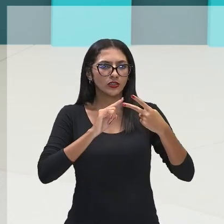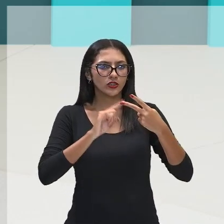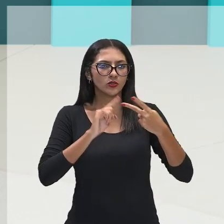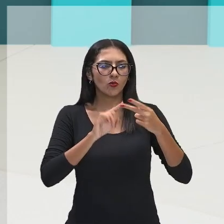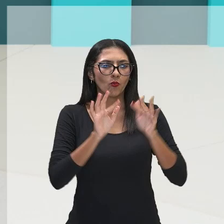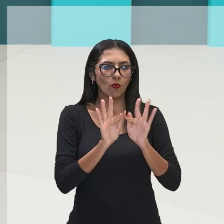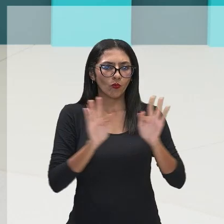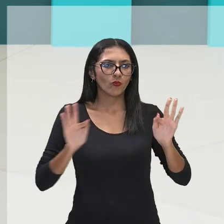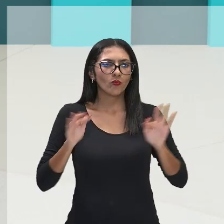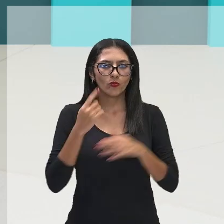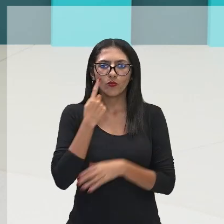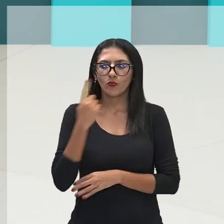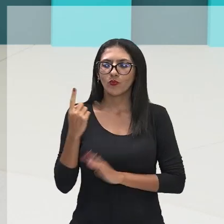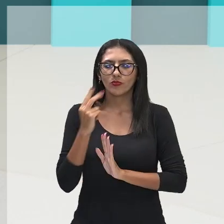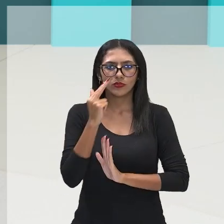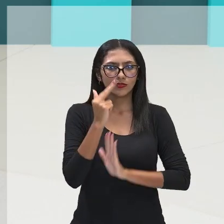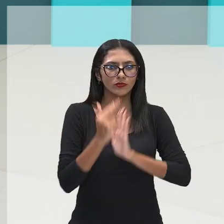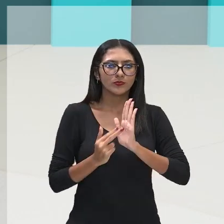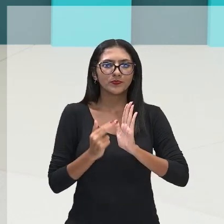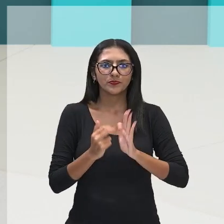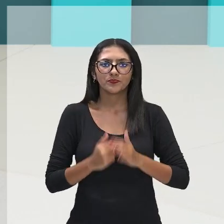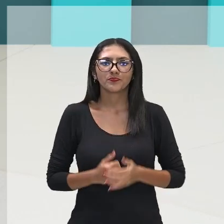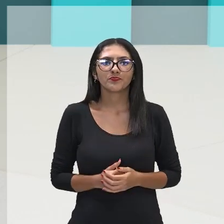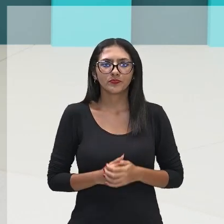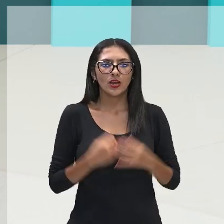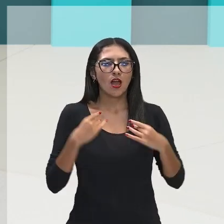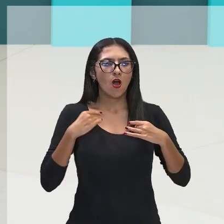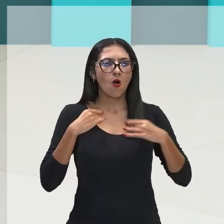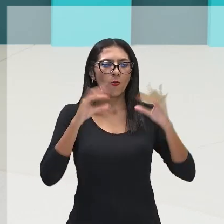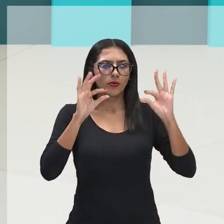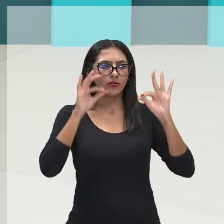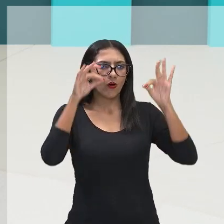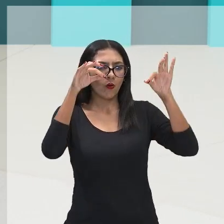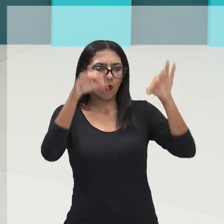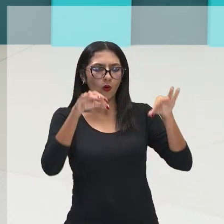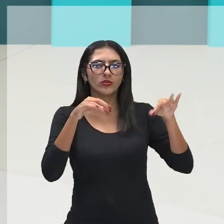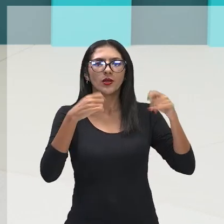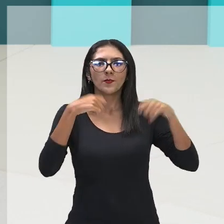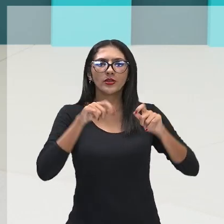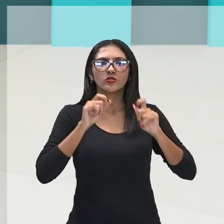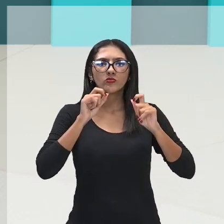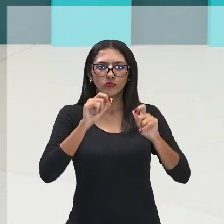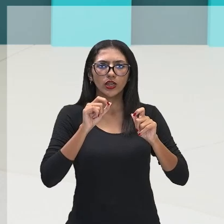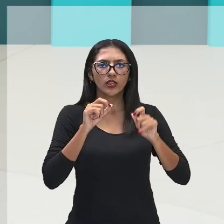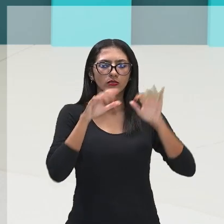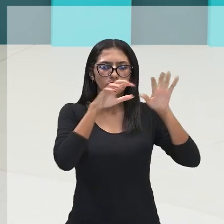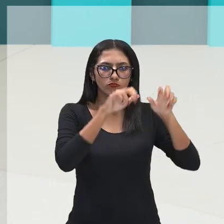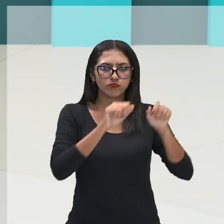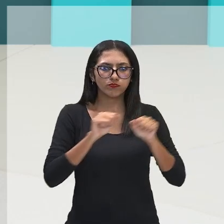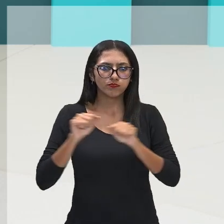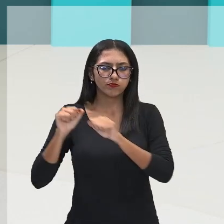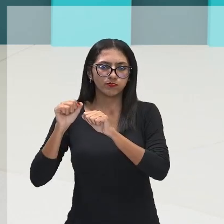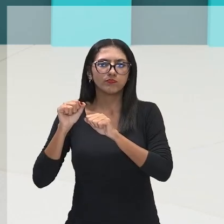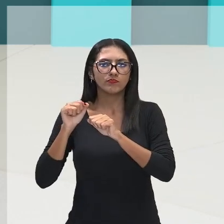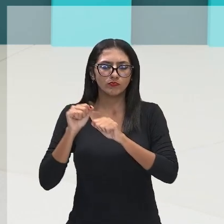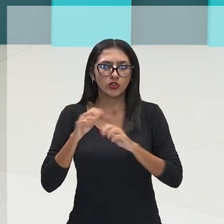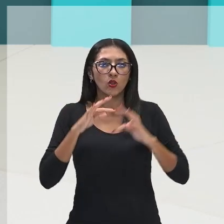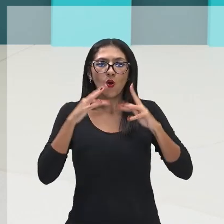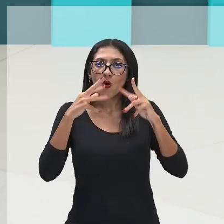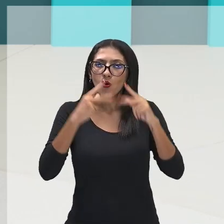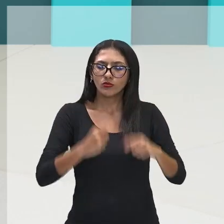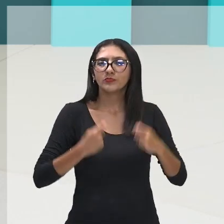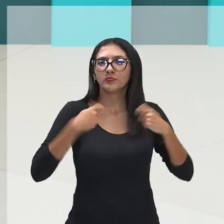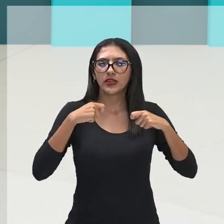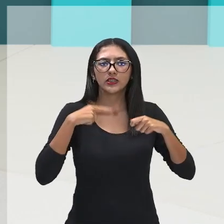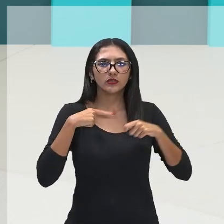corda devem ser tiradas. É a mesma situação. De todas as roupas que estão ali, todas devem ser